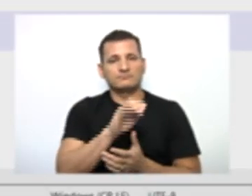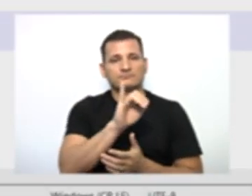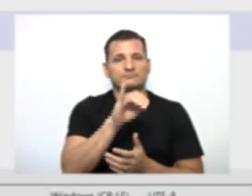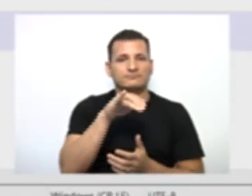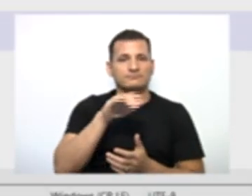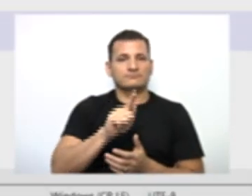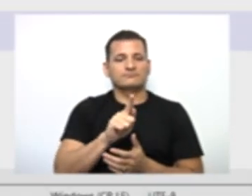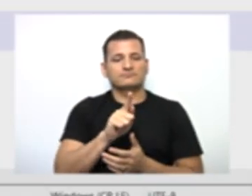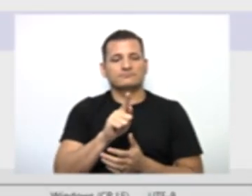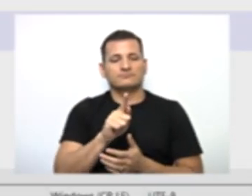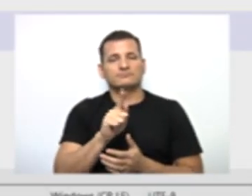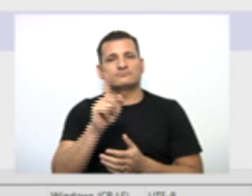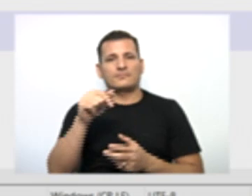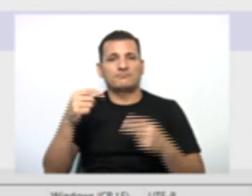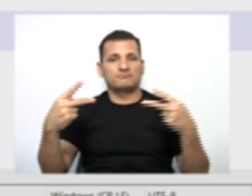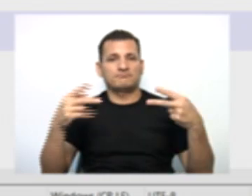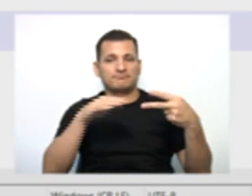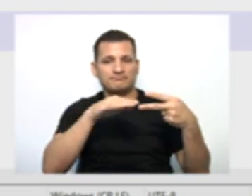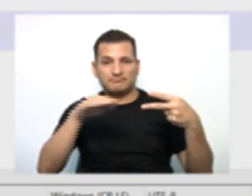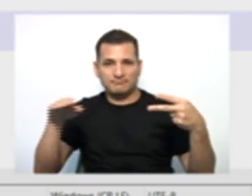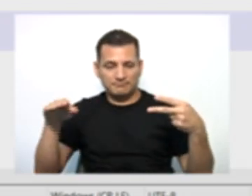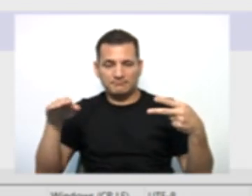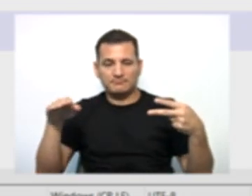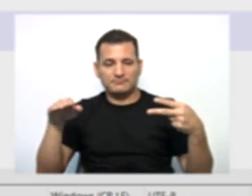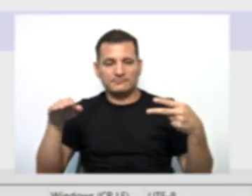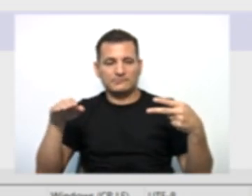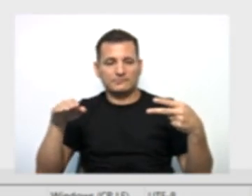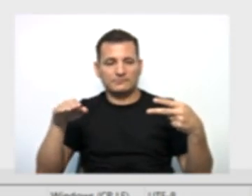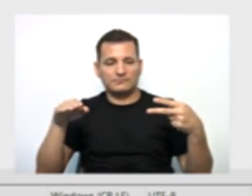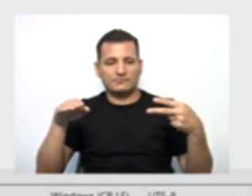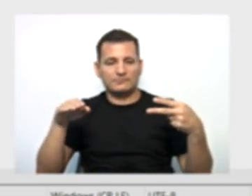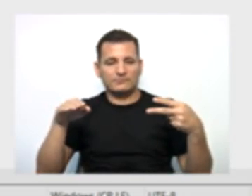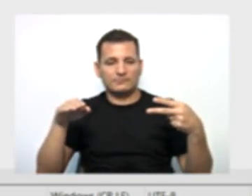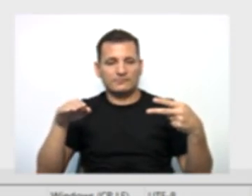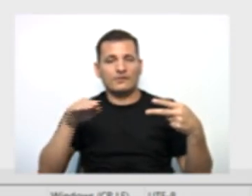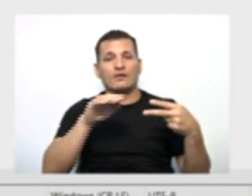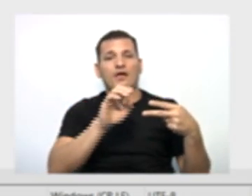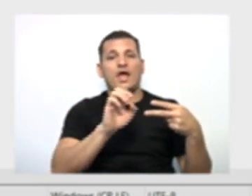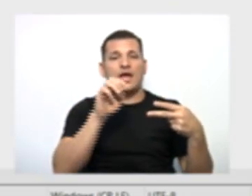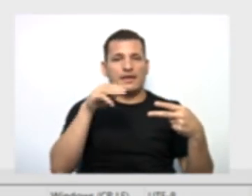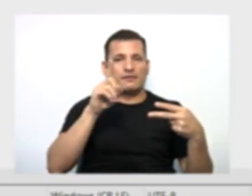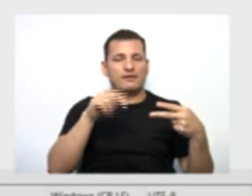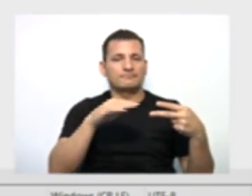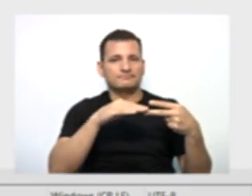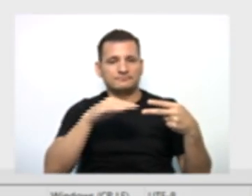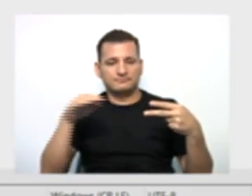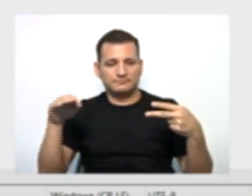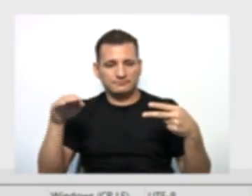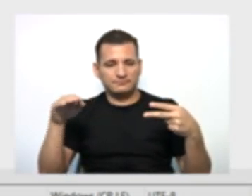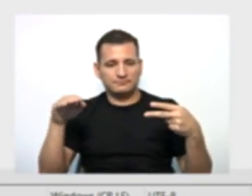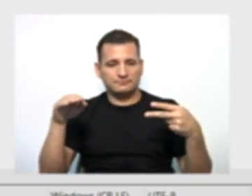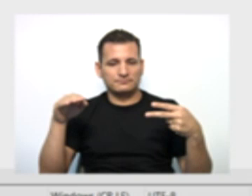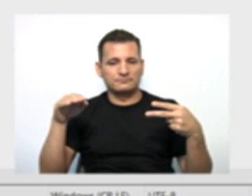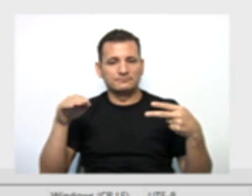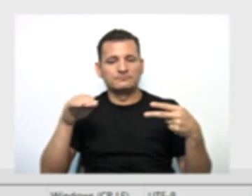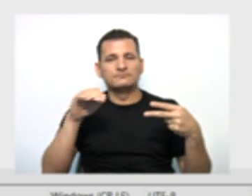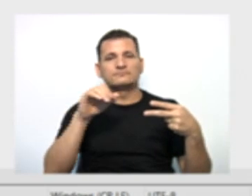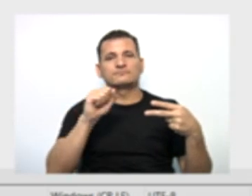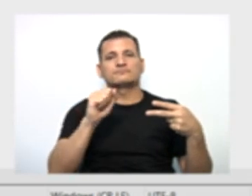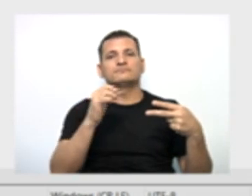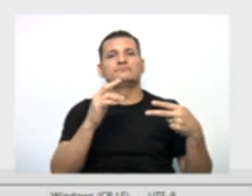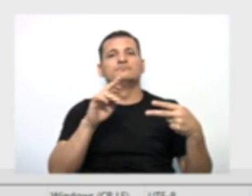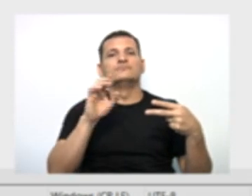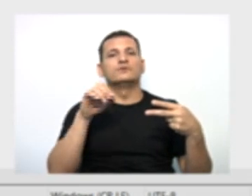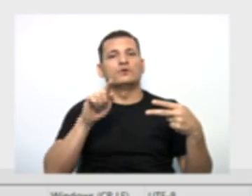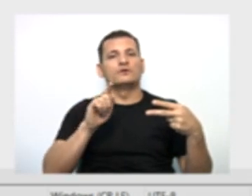imagem é tag em linha, o em é tag em linha, o strong é tag